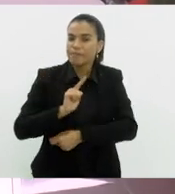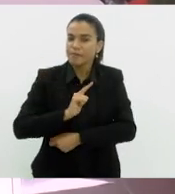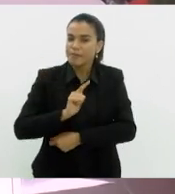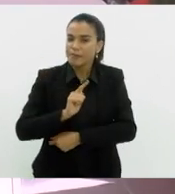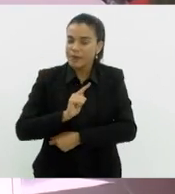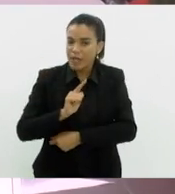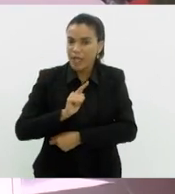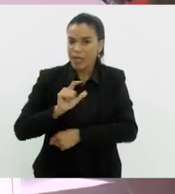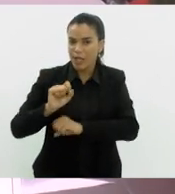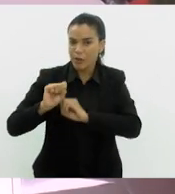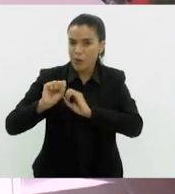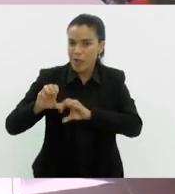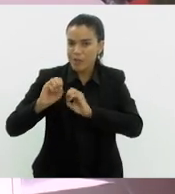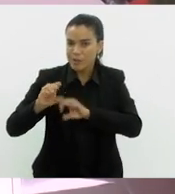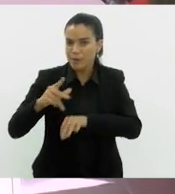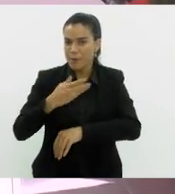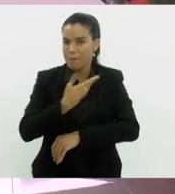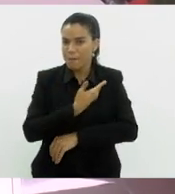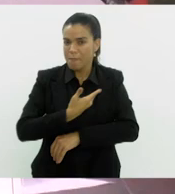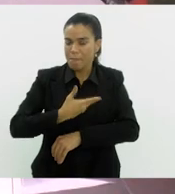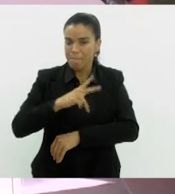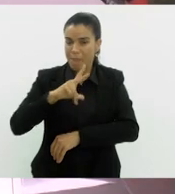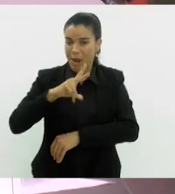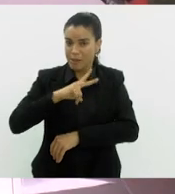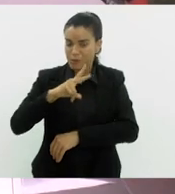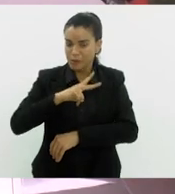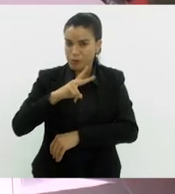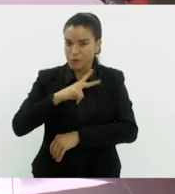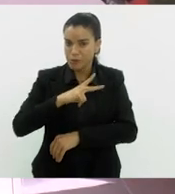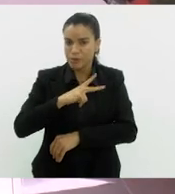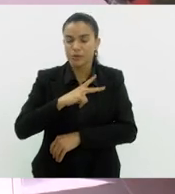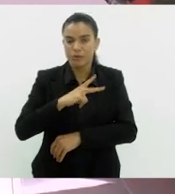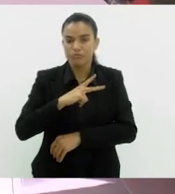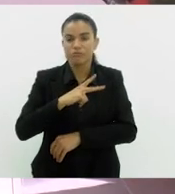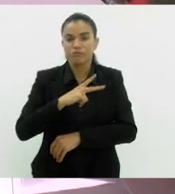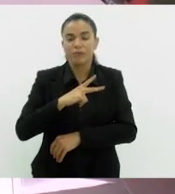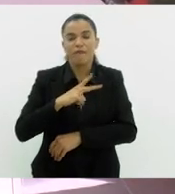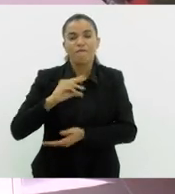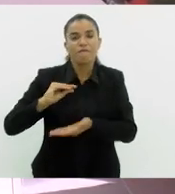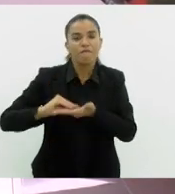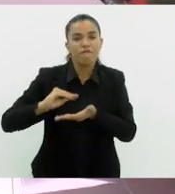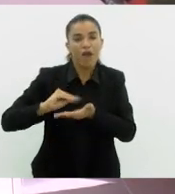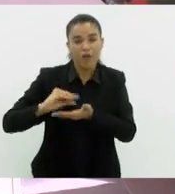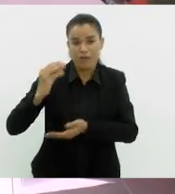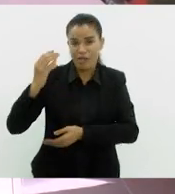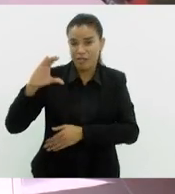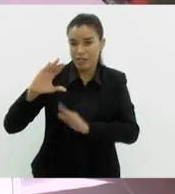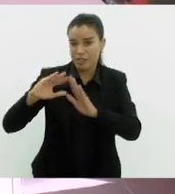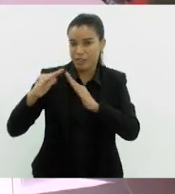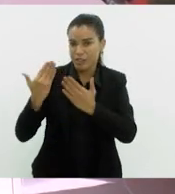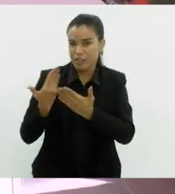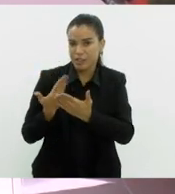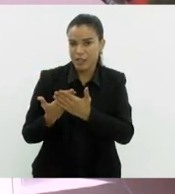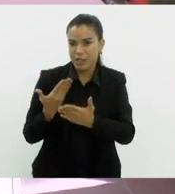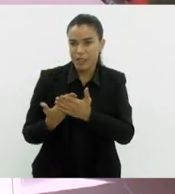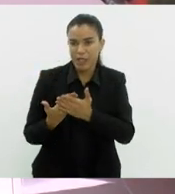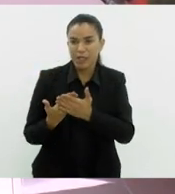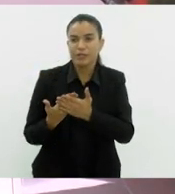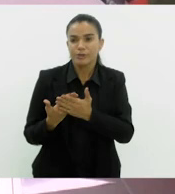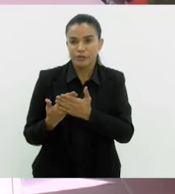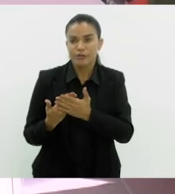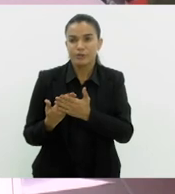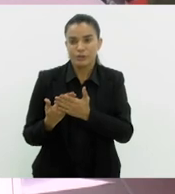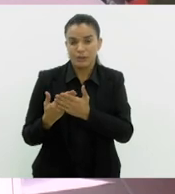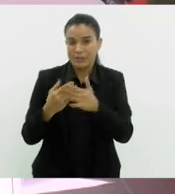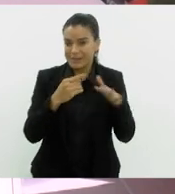da educação privada, e muitas vezes a falta de creche não é um assunto central, e nós estávamos lá na